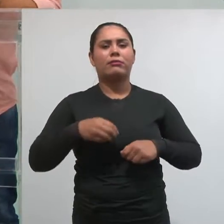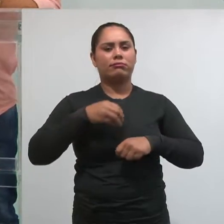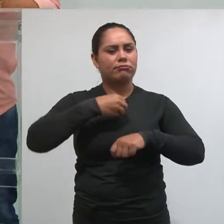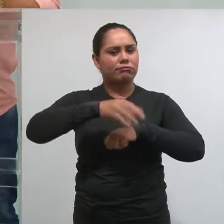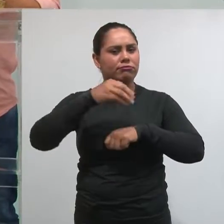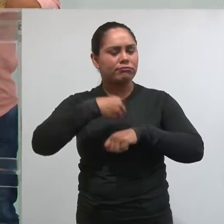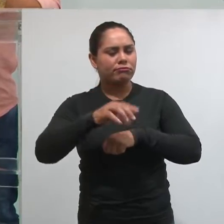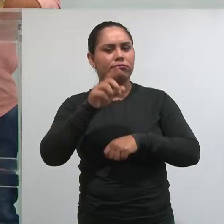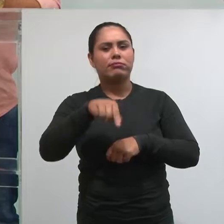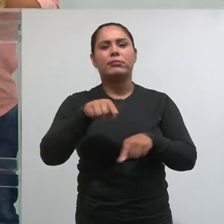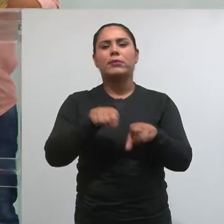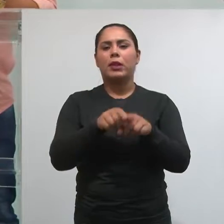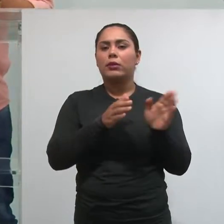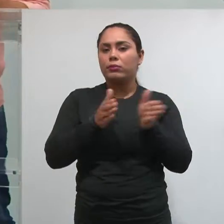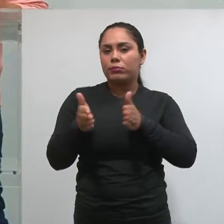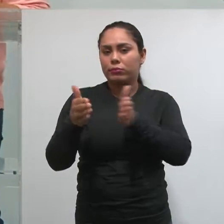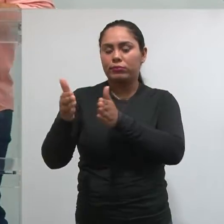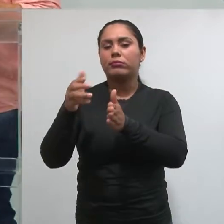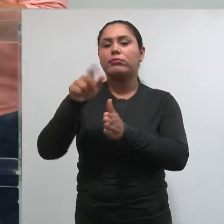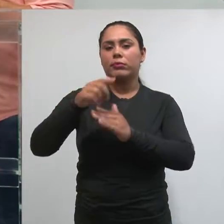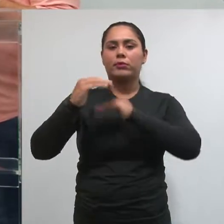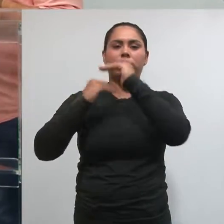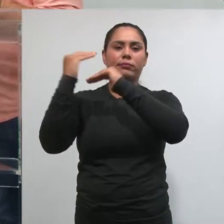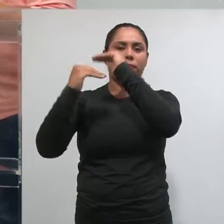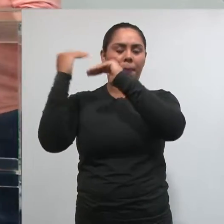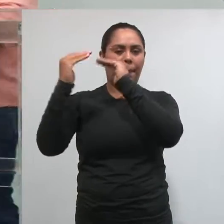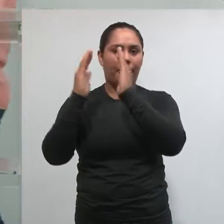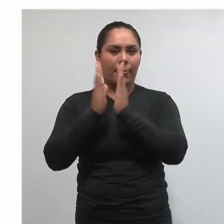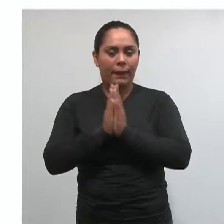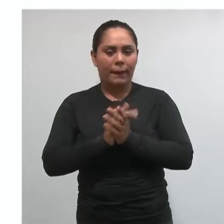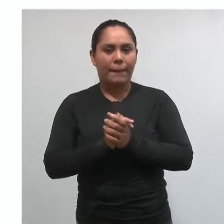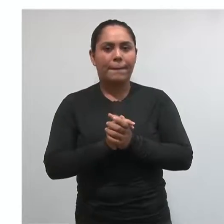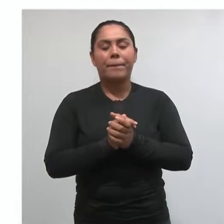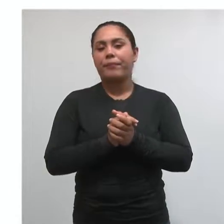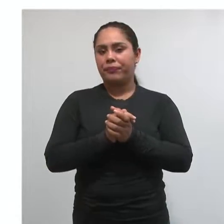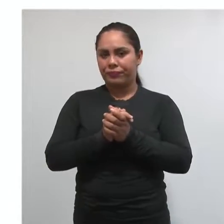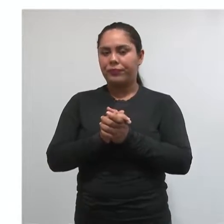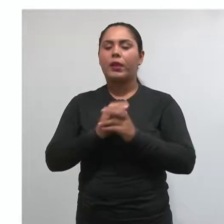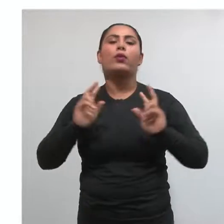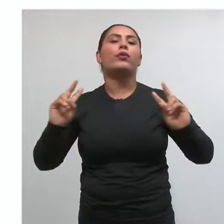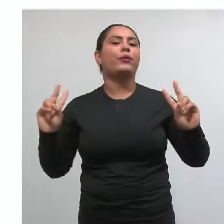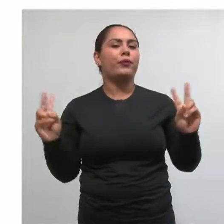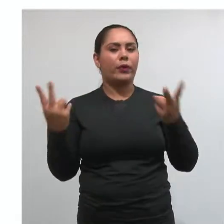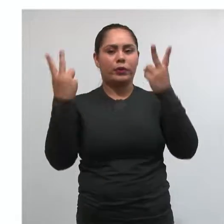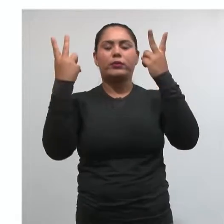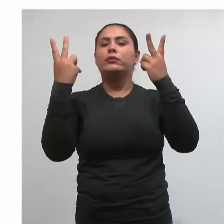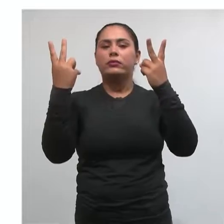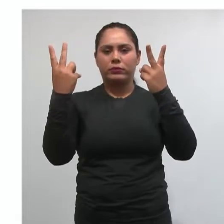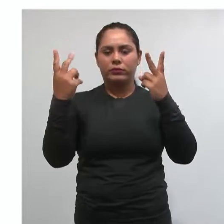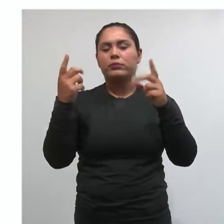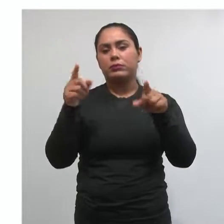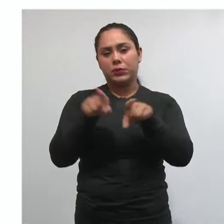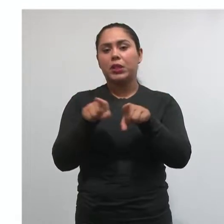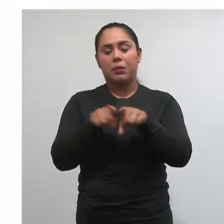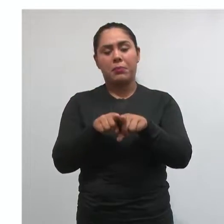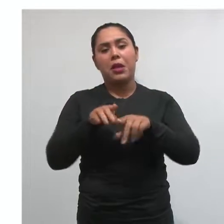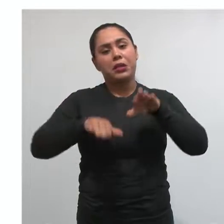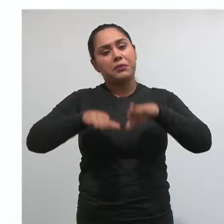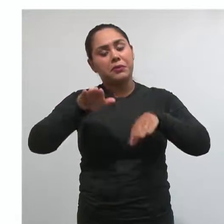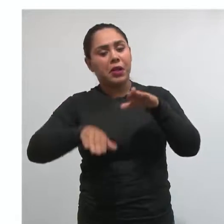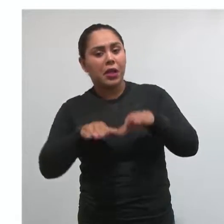desse direcionamento de políticas voltadas para o desenvolvimento, tá? Uma valorização, por vezes até excessiva,